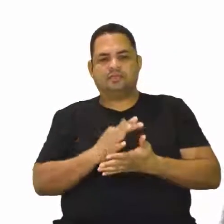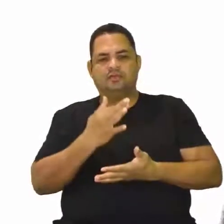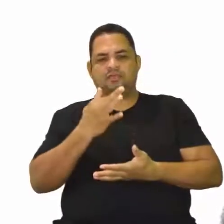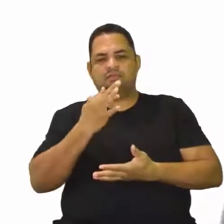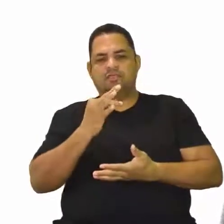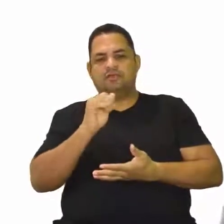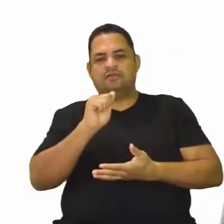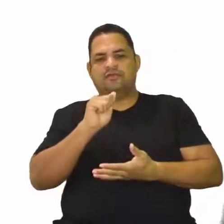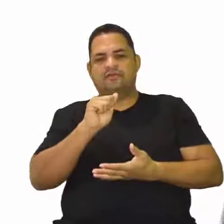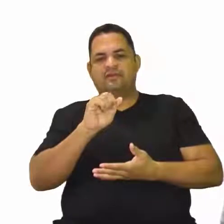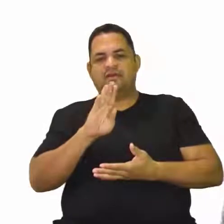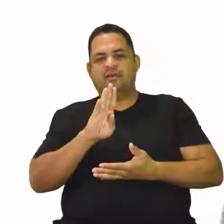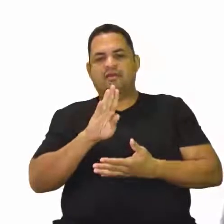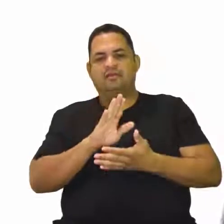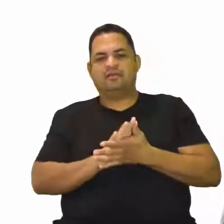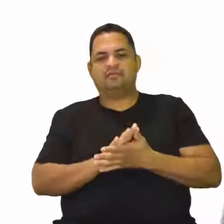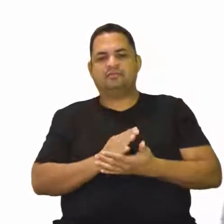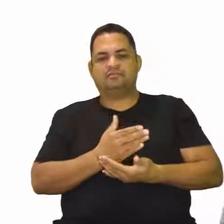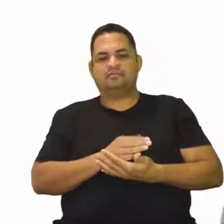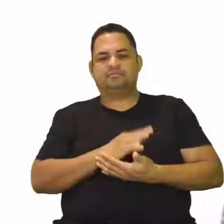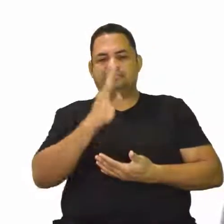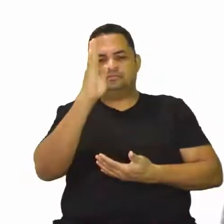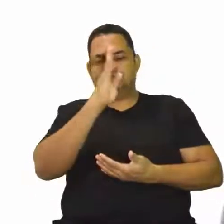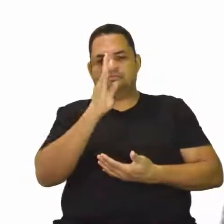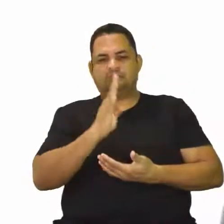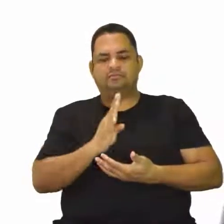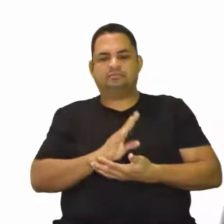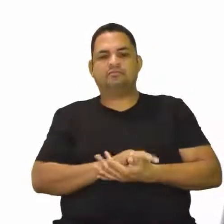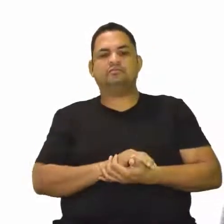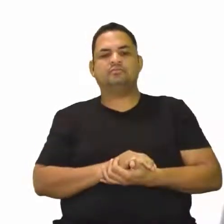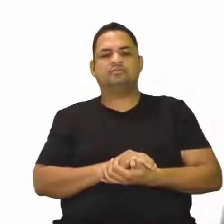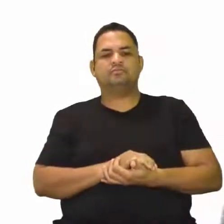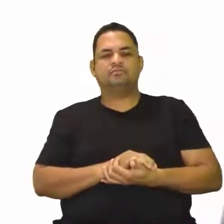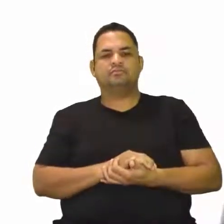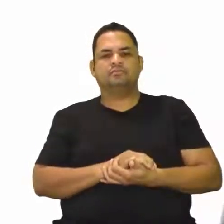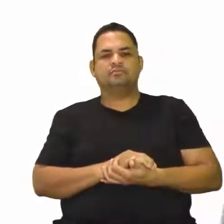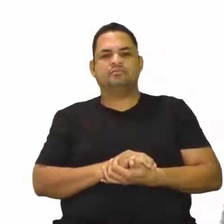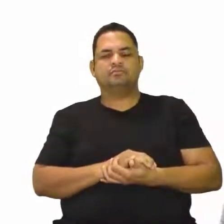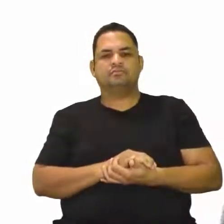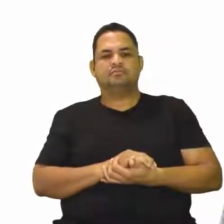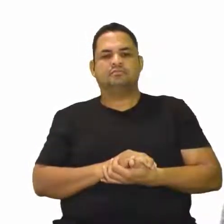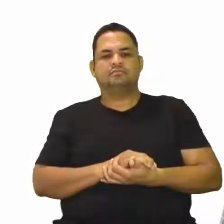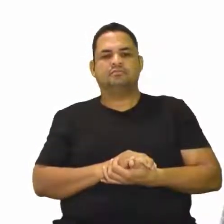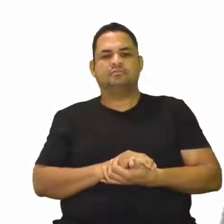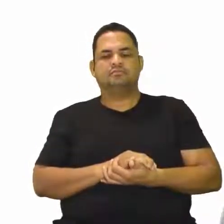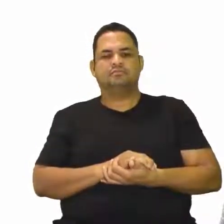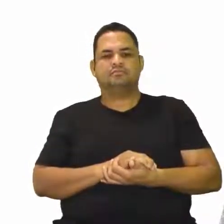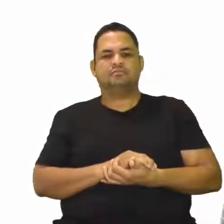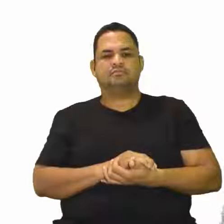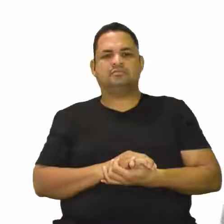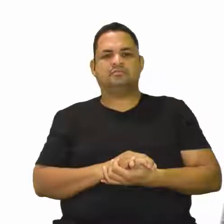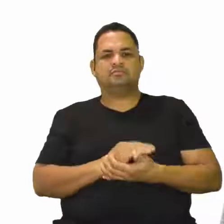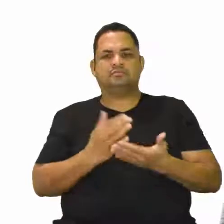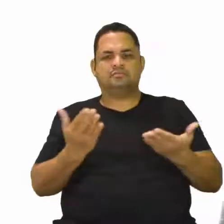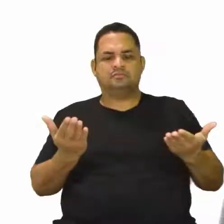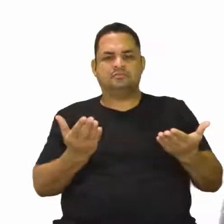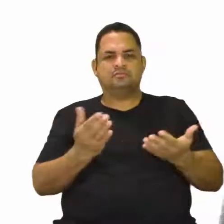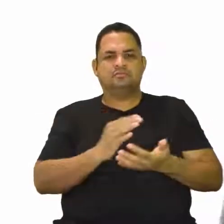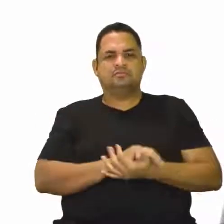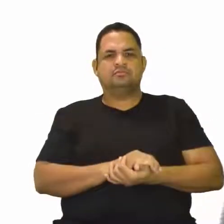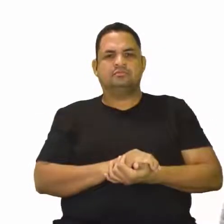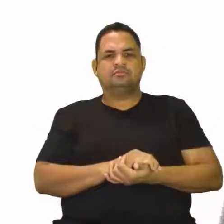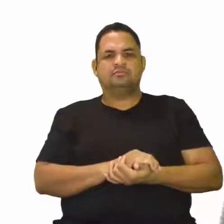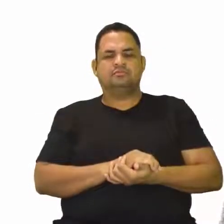FAB a força aérea brasileira tá certo com isso